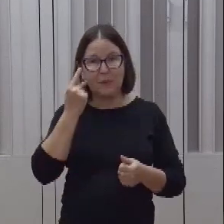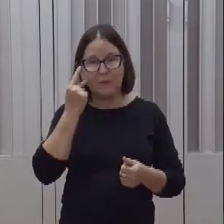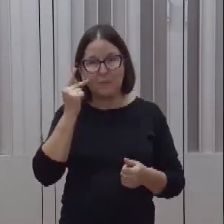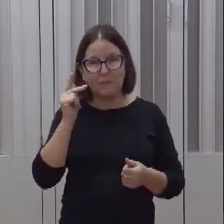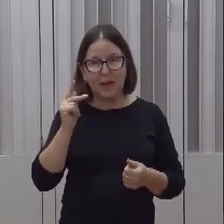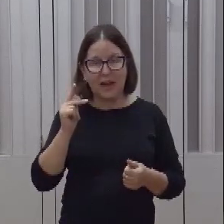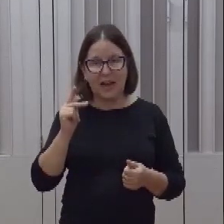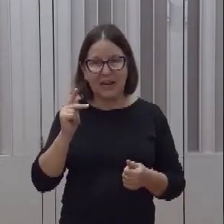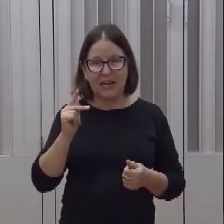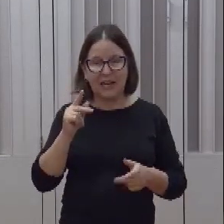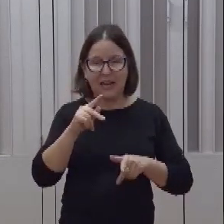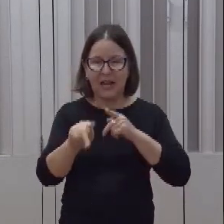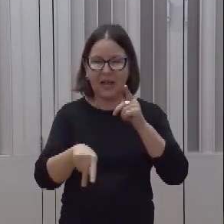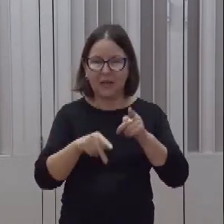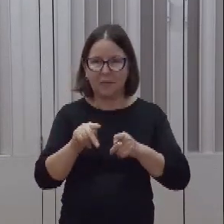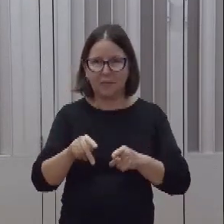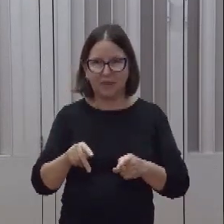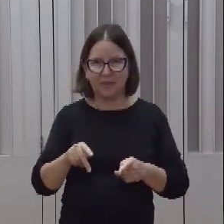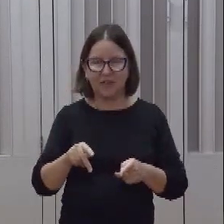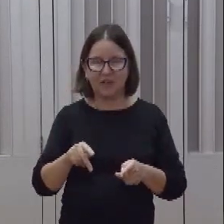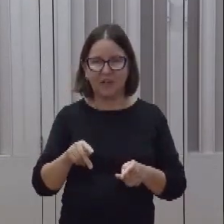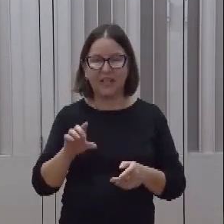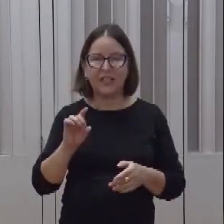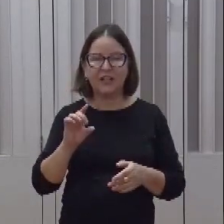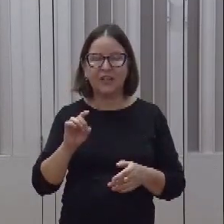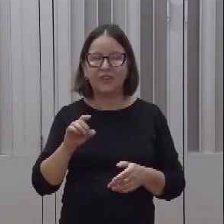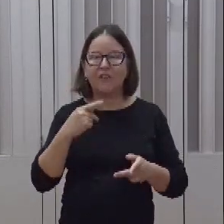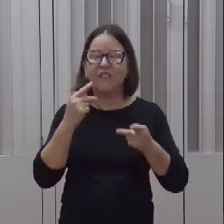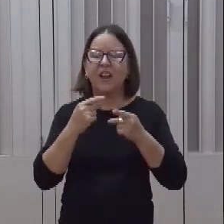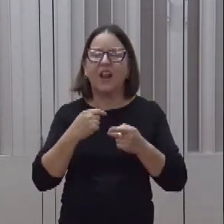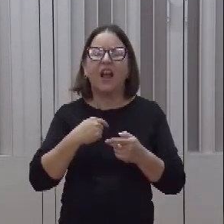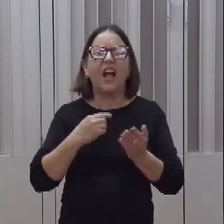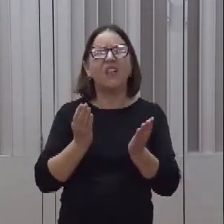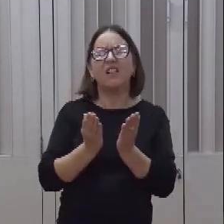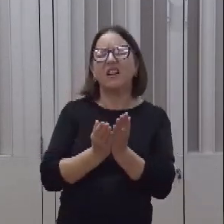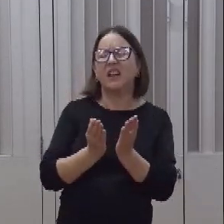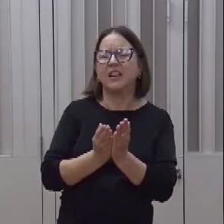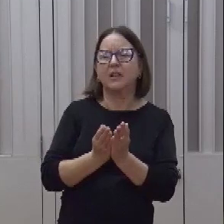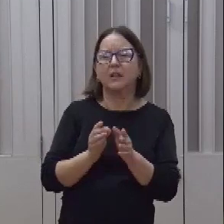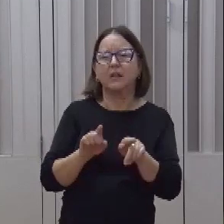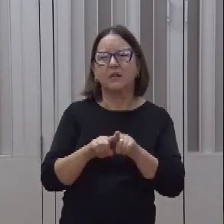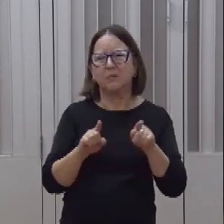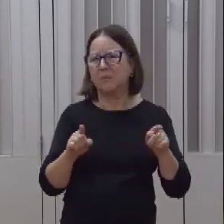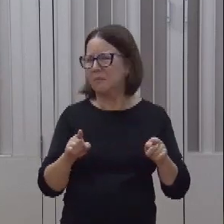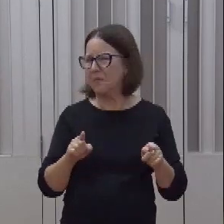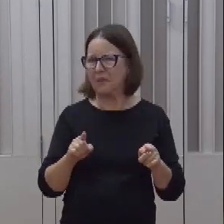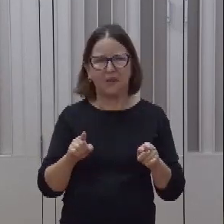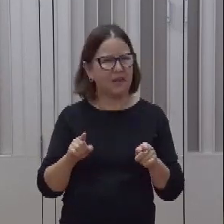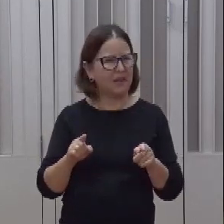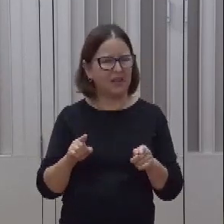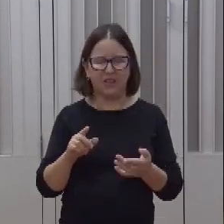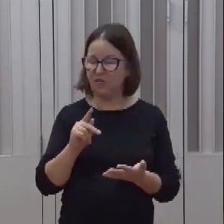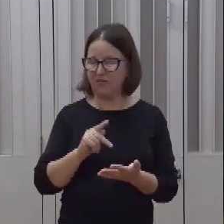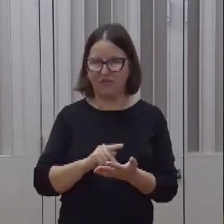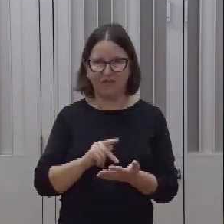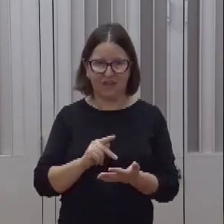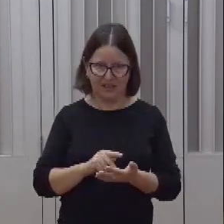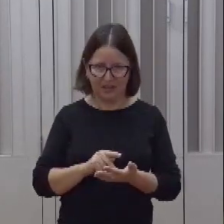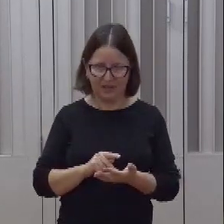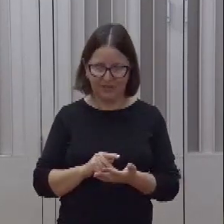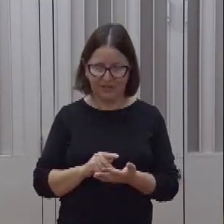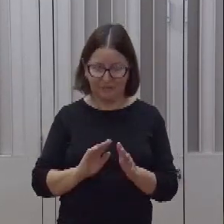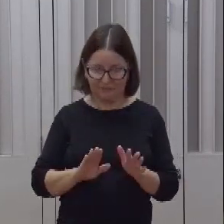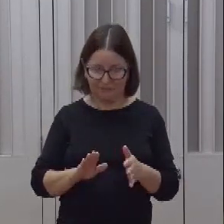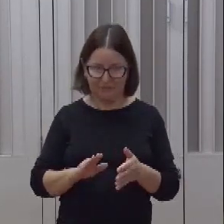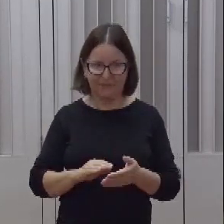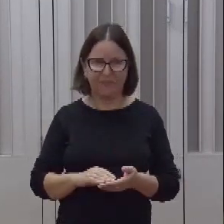cristãos nominais. Aqui, agora, fica mais fácil. Um pouquinho. Ainda que a gente